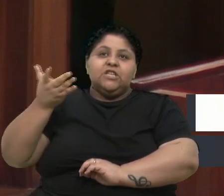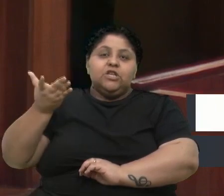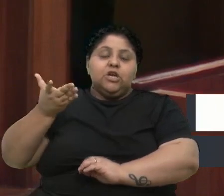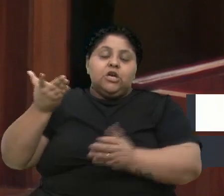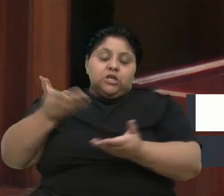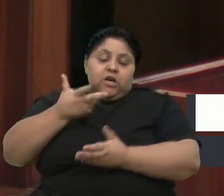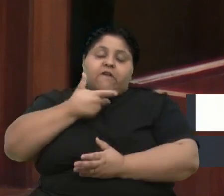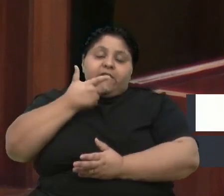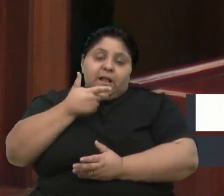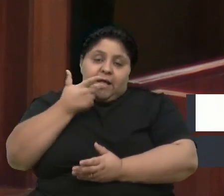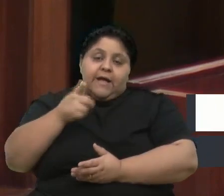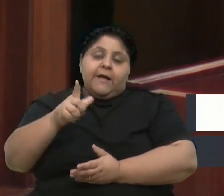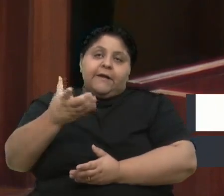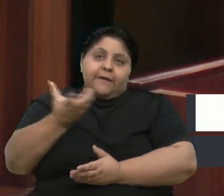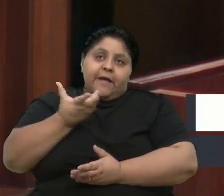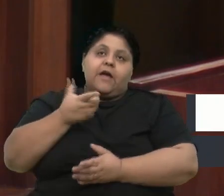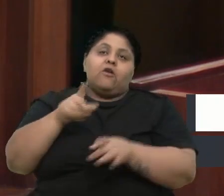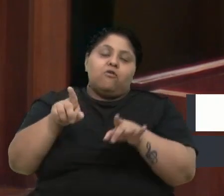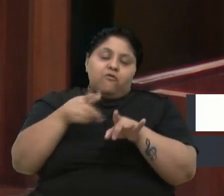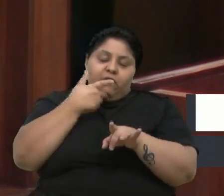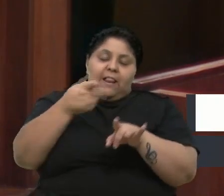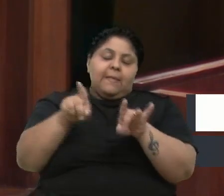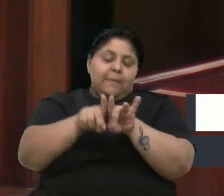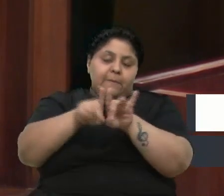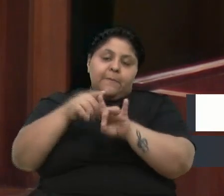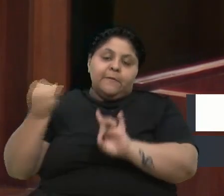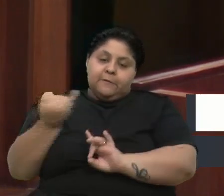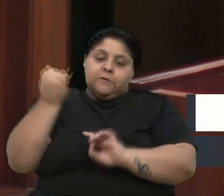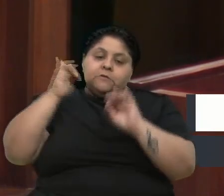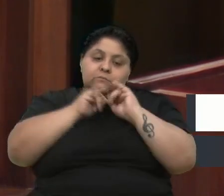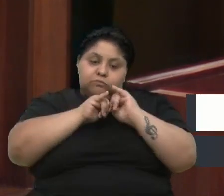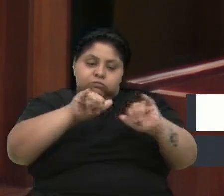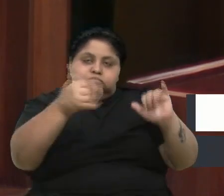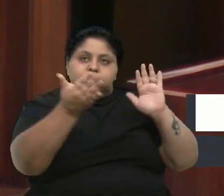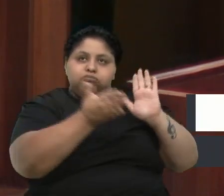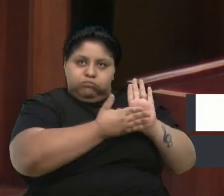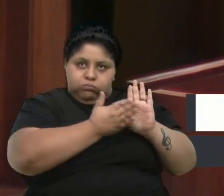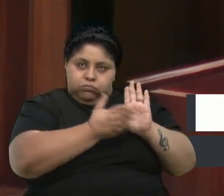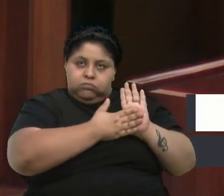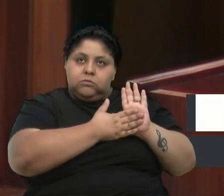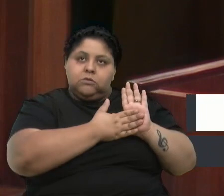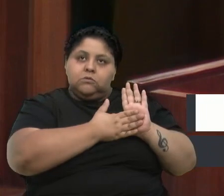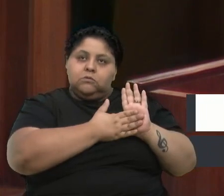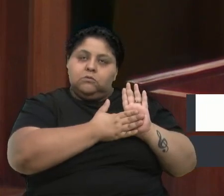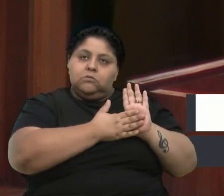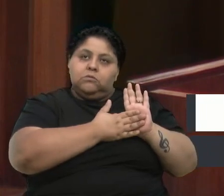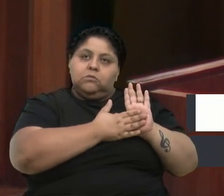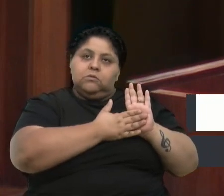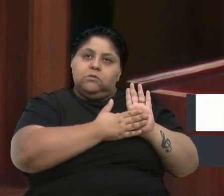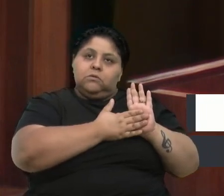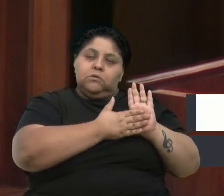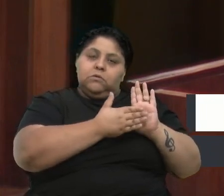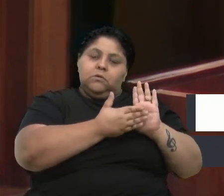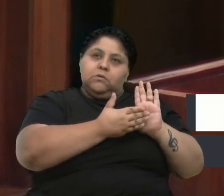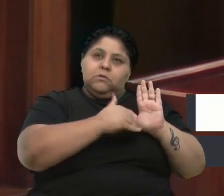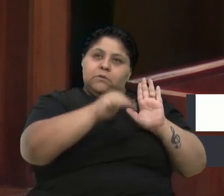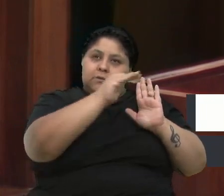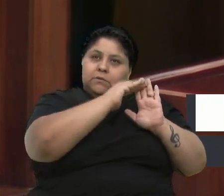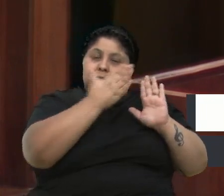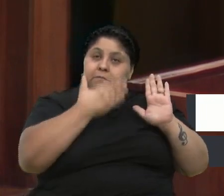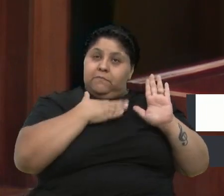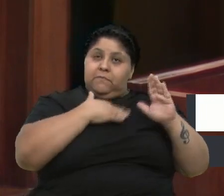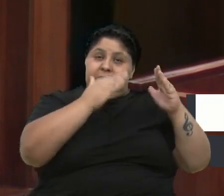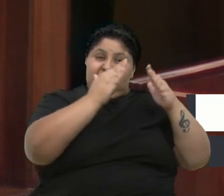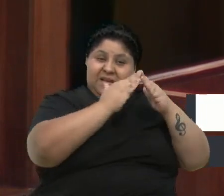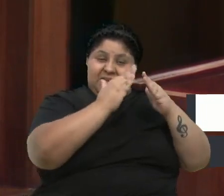quero também ressaltar a importância do anúncio das propostas contempladas na nova edição do Minha Casa Minha